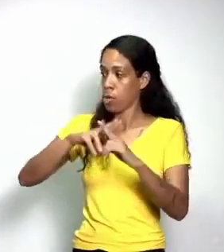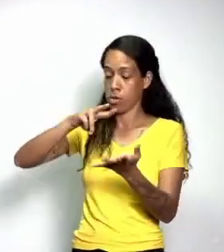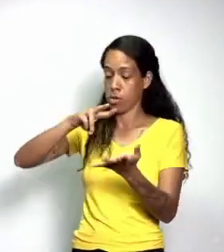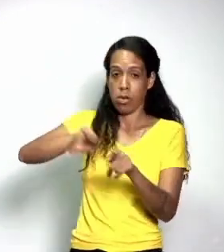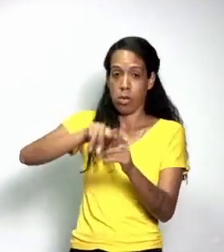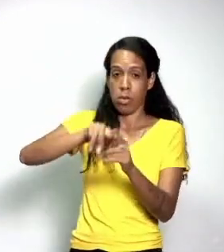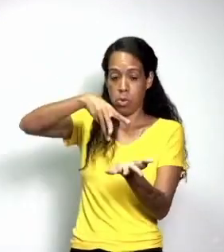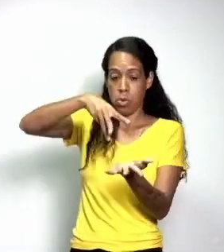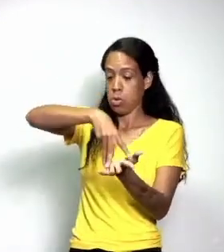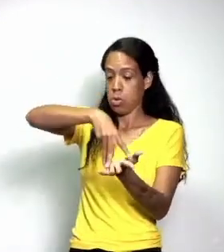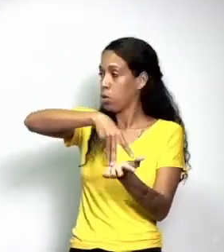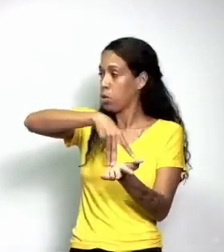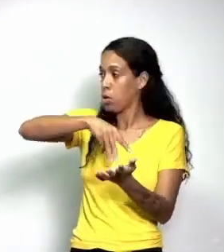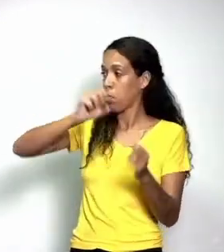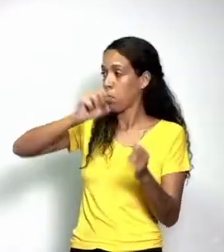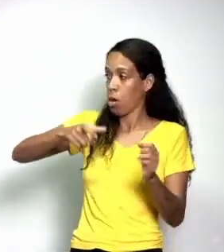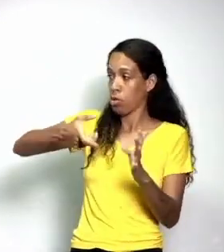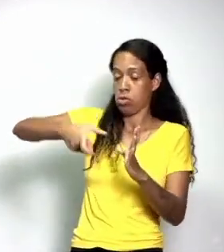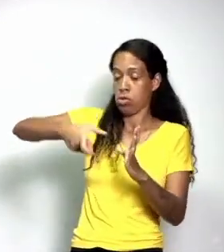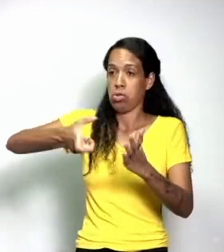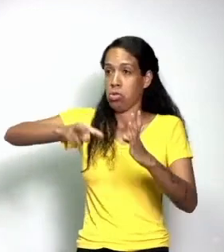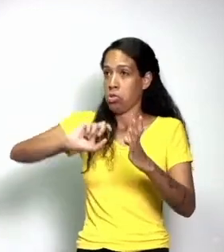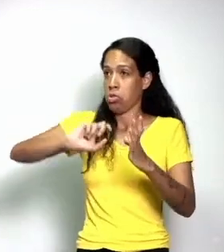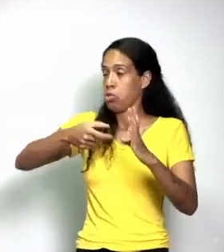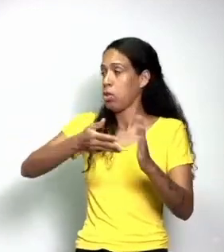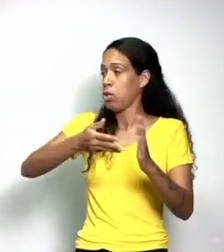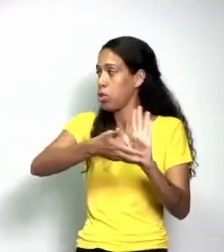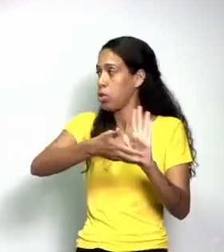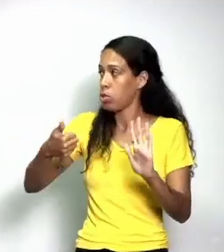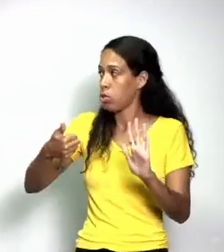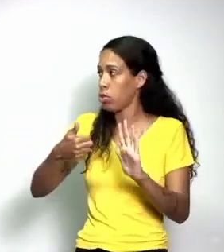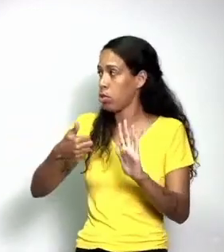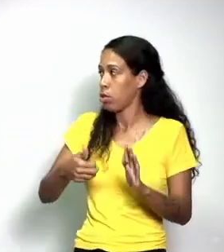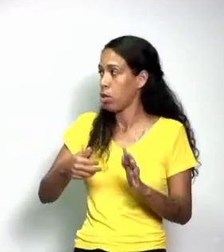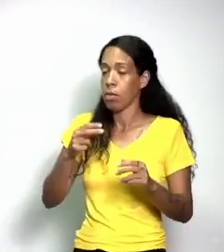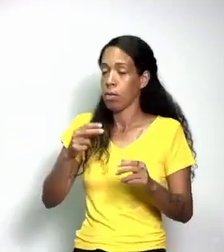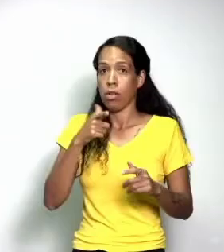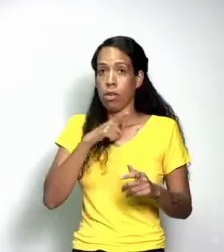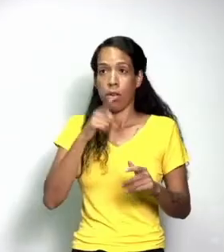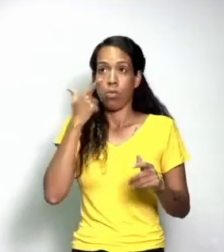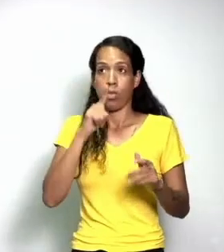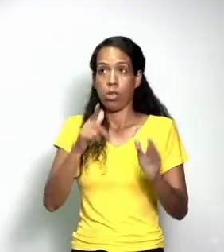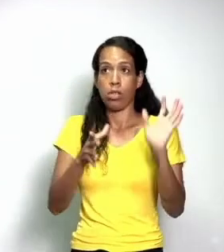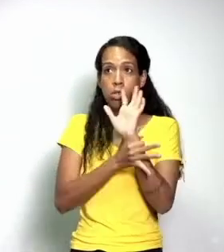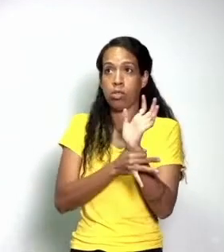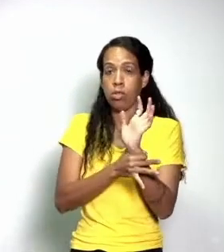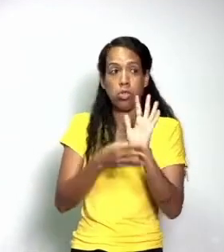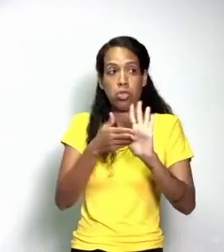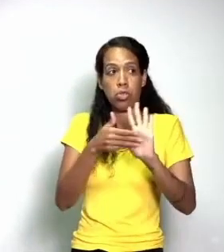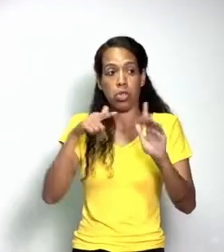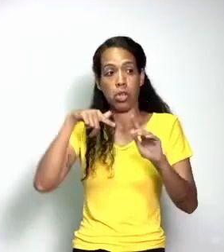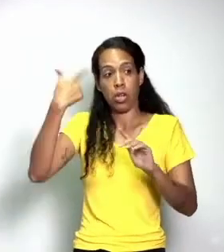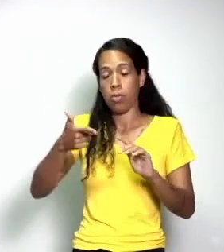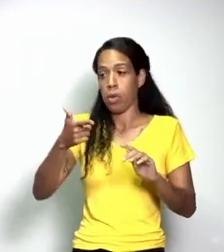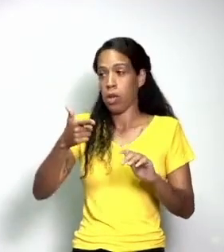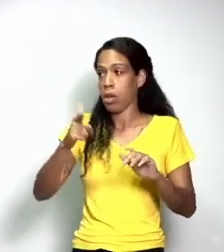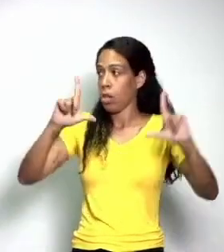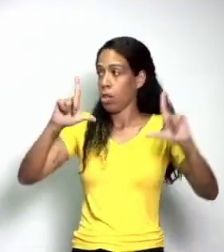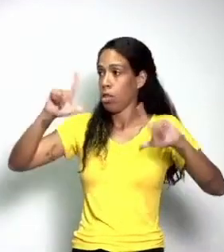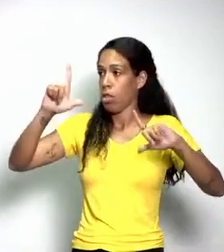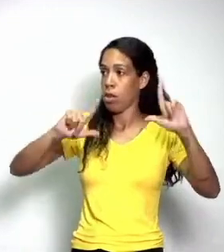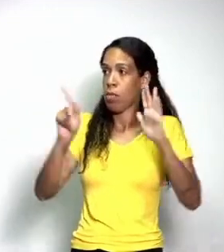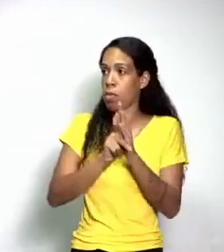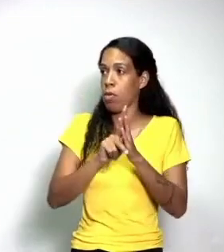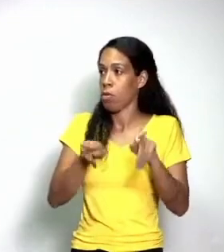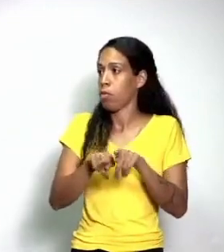gente pode primeiro girar ele para tirar o cachimbo e aí com mais segurança, desculpa, com mais segurança a gente tira depois o monitor desse próprio